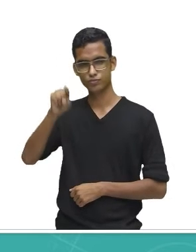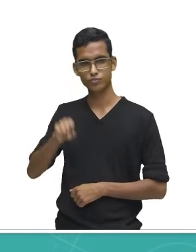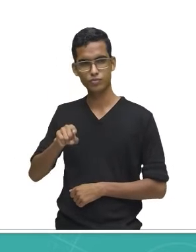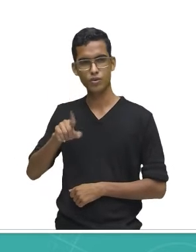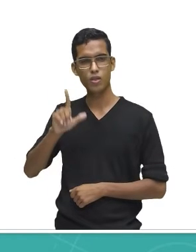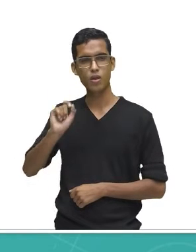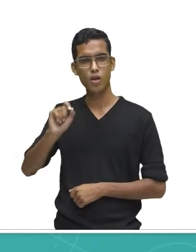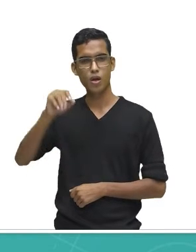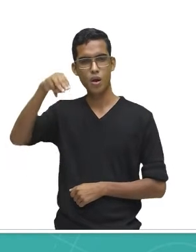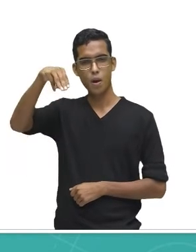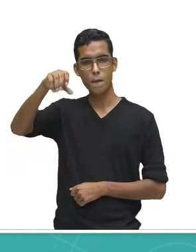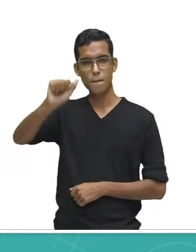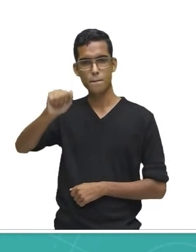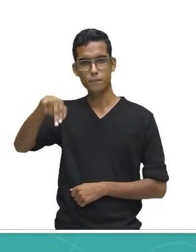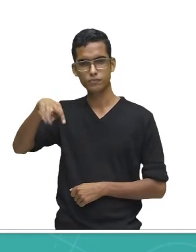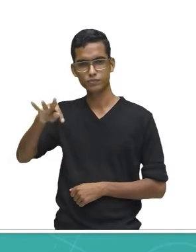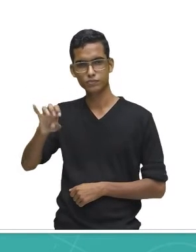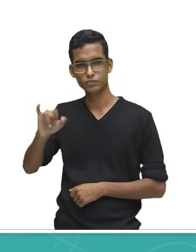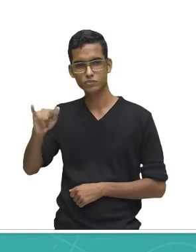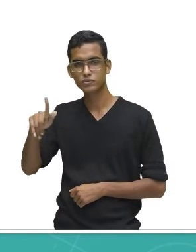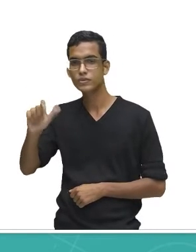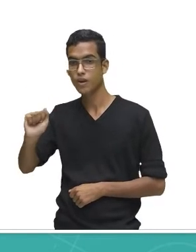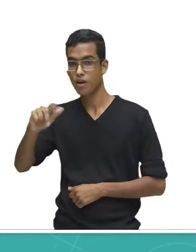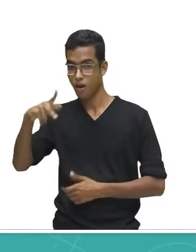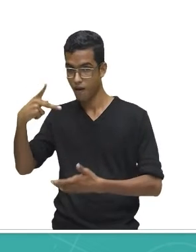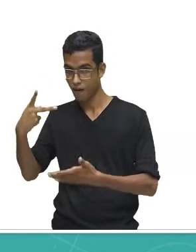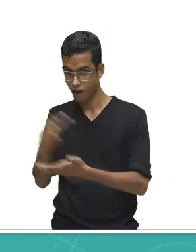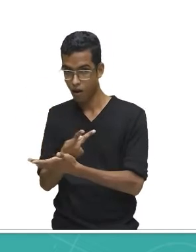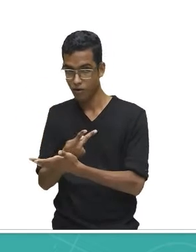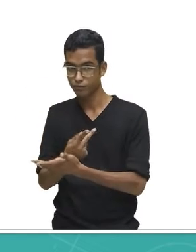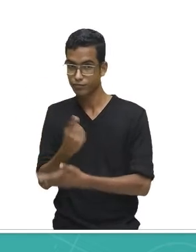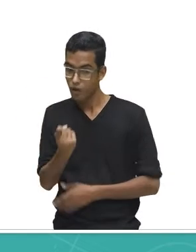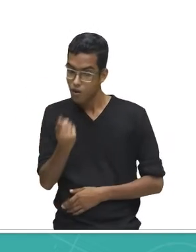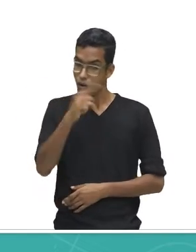aí nós, como se não tivesse um ditongo, né?